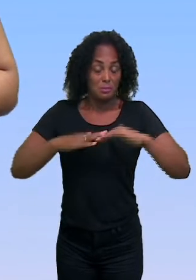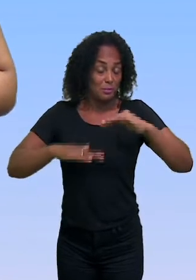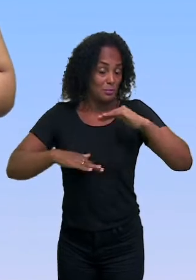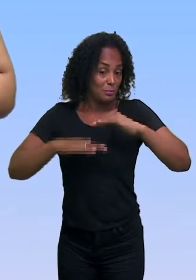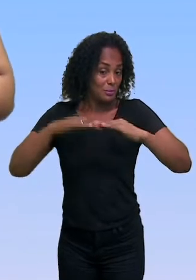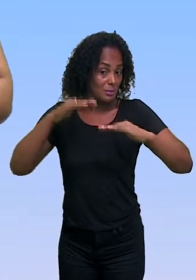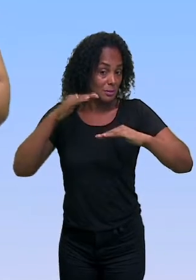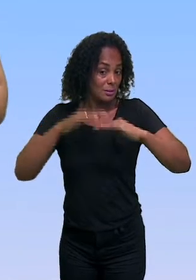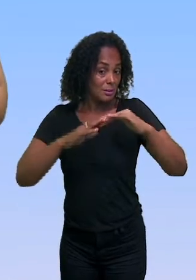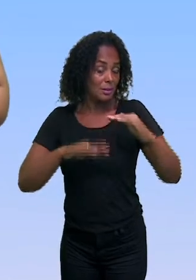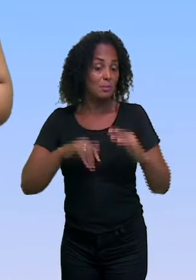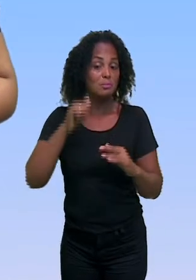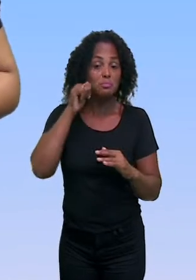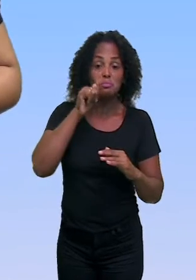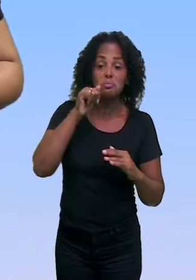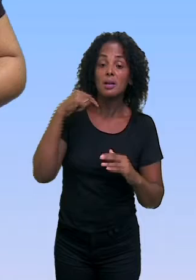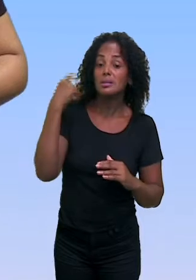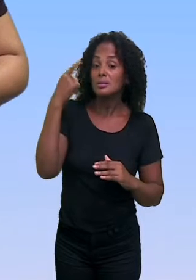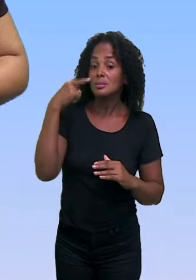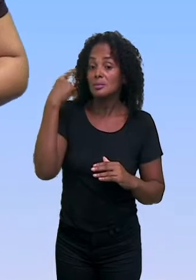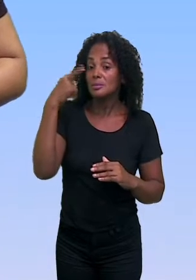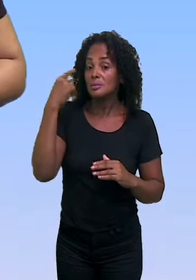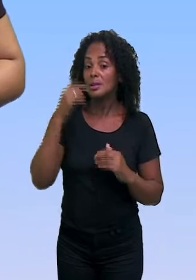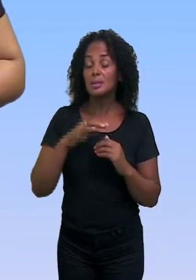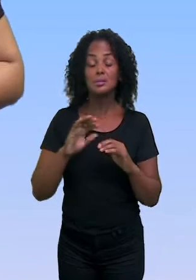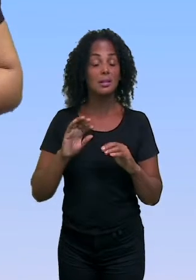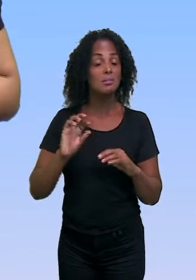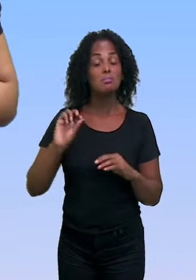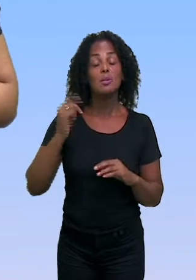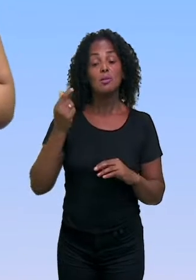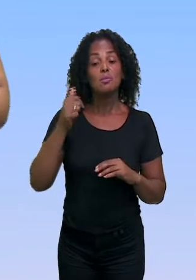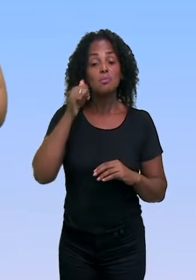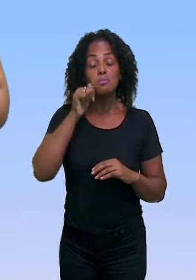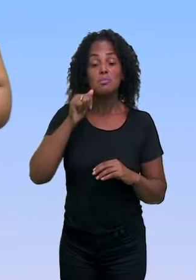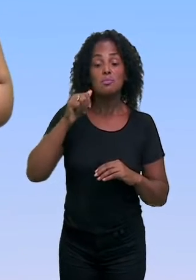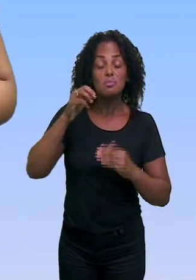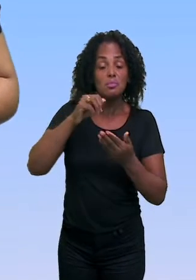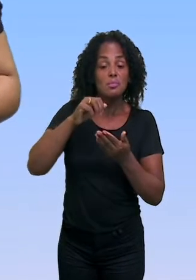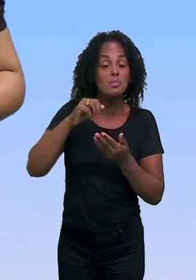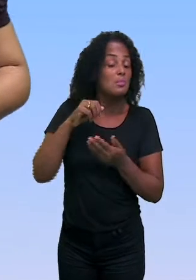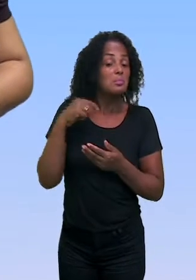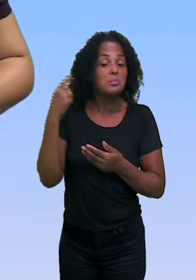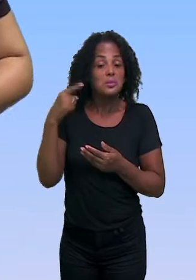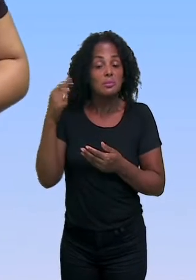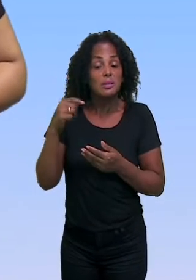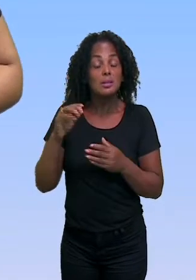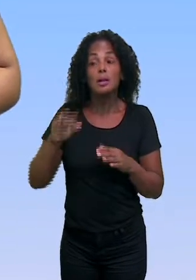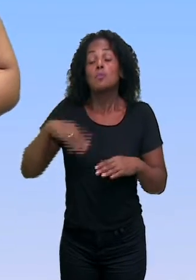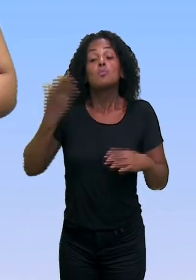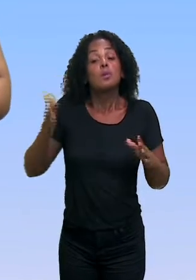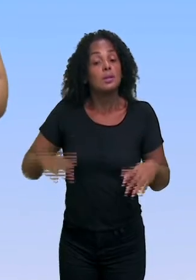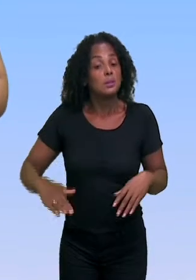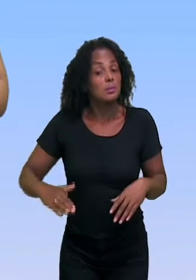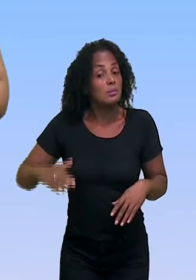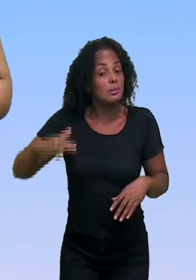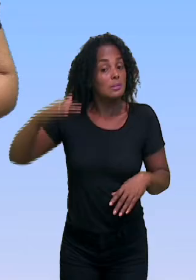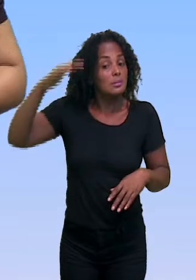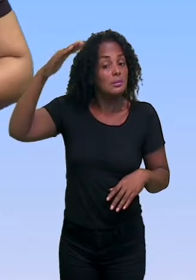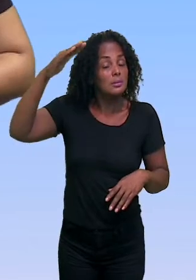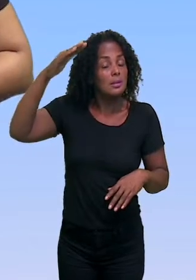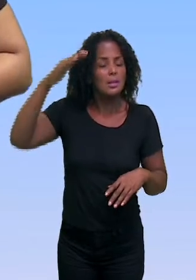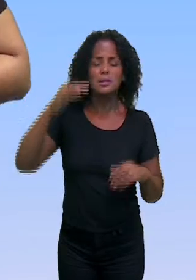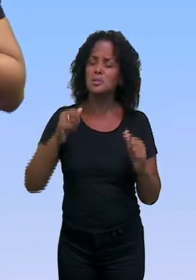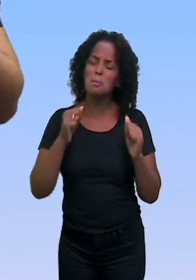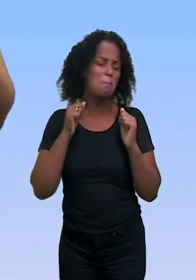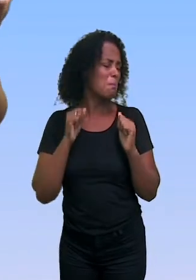when I Grow Up quando eu crescer ai quem B Aloísio eu posso